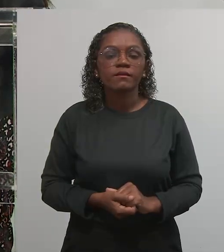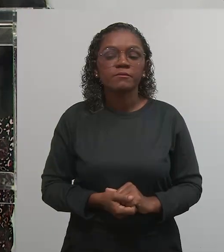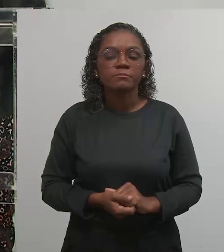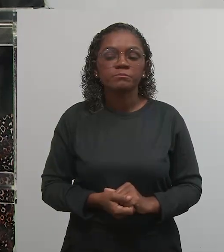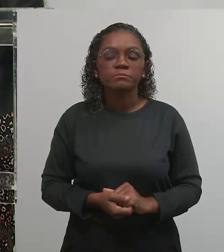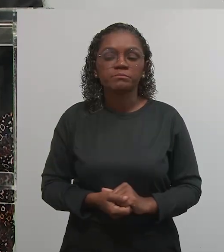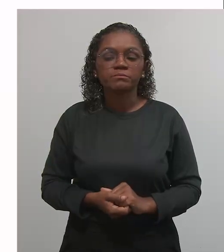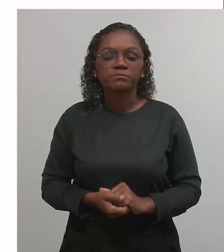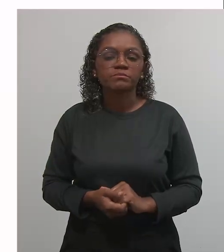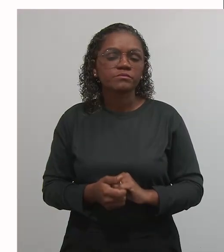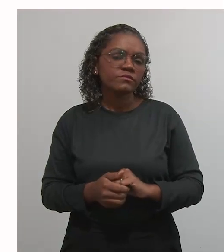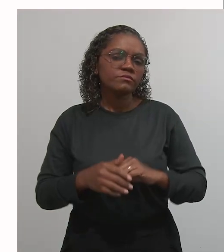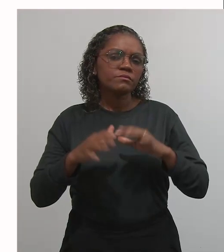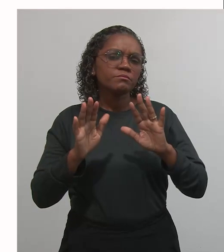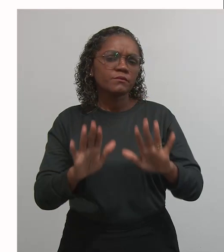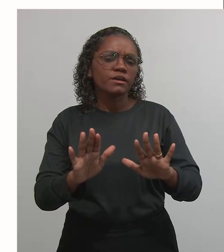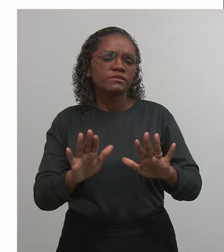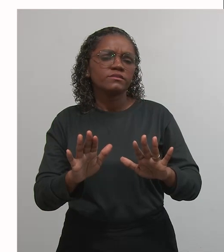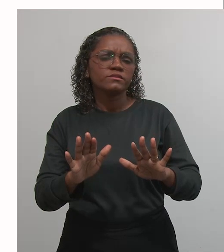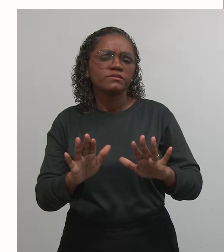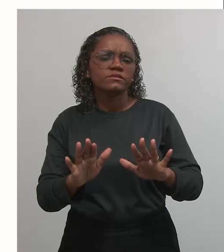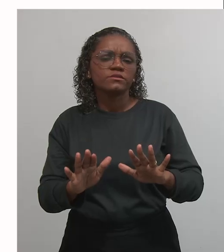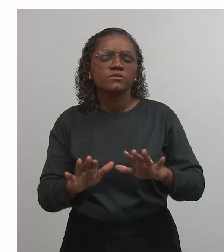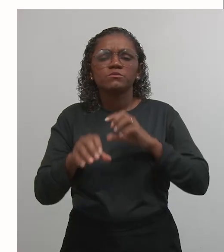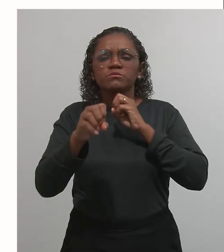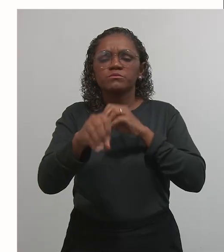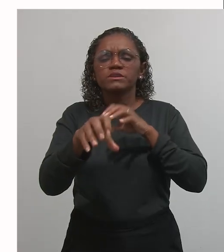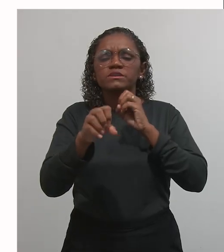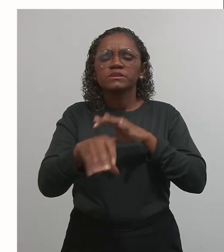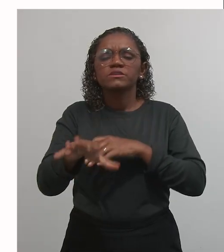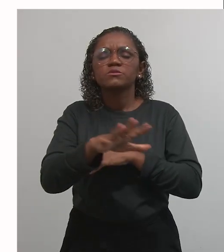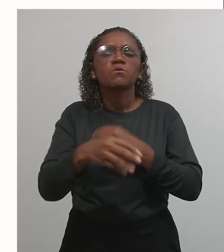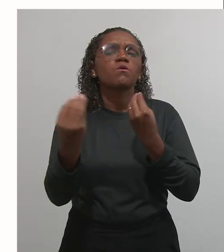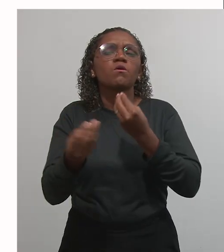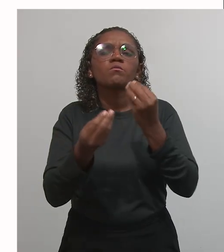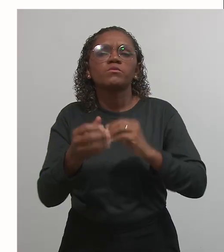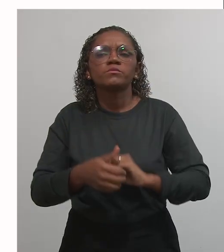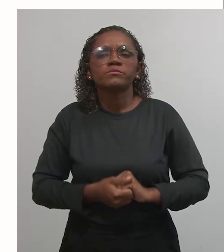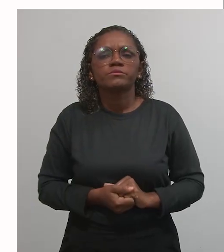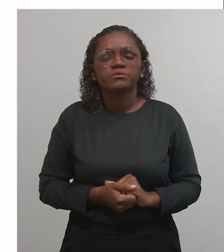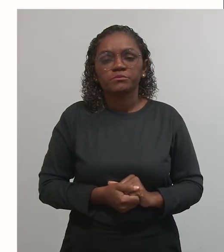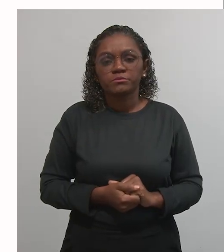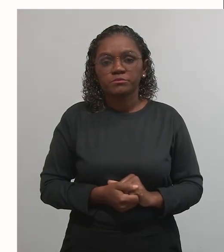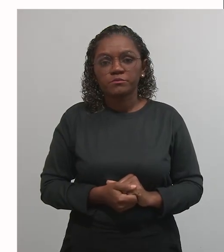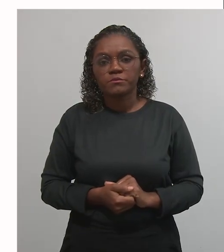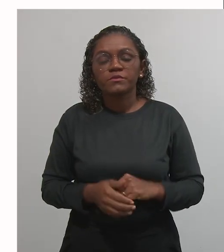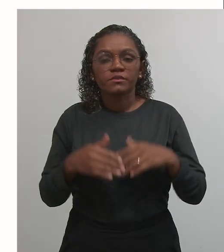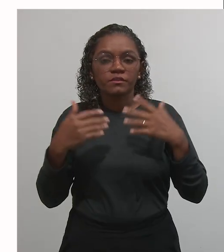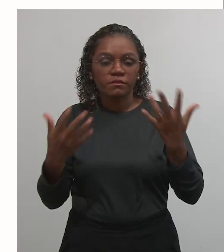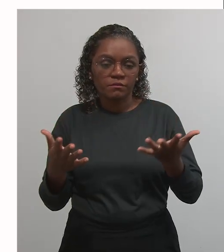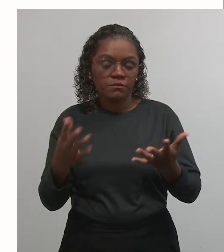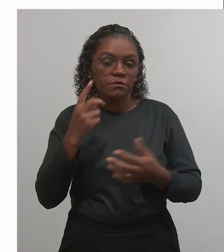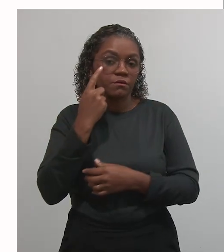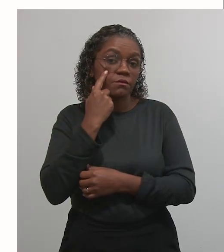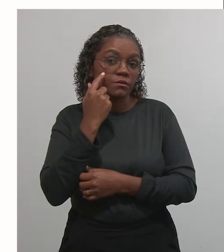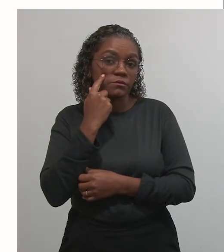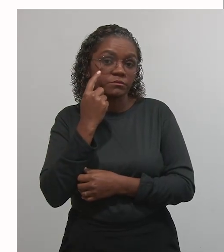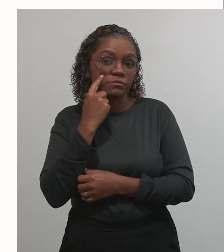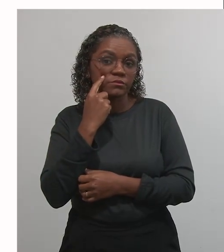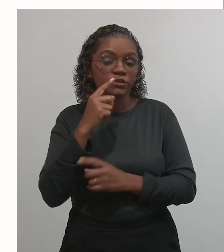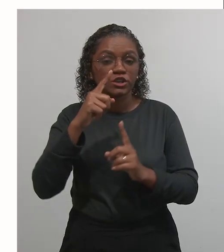aqui? Bom, como é que fica, então, o ensino nessa questão? O ensino, o professor ele não